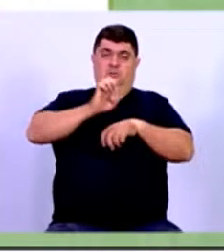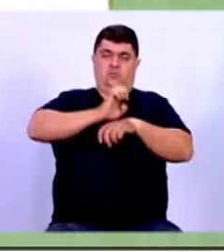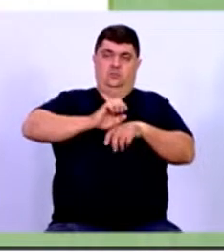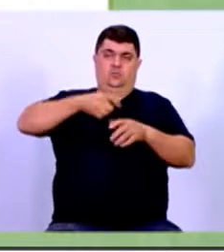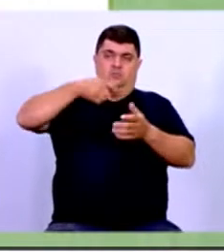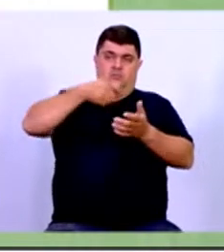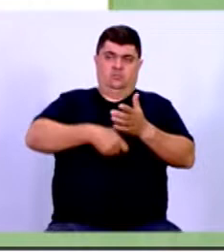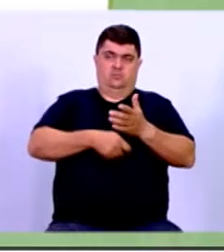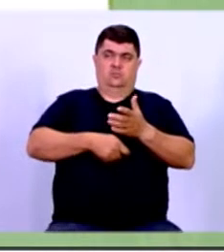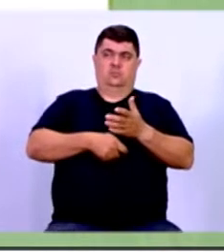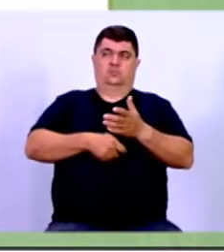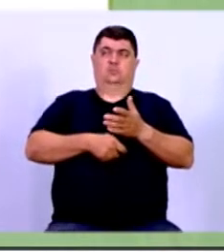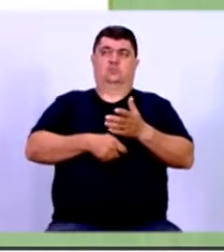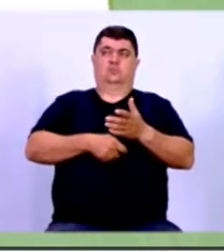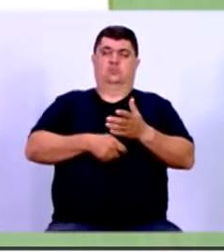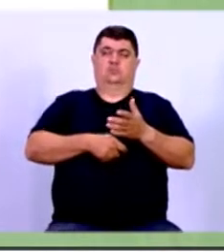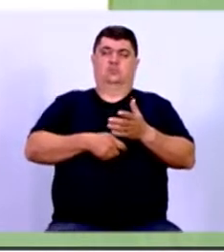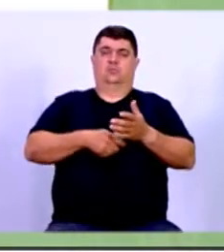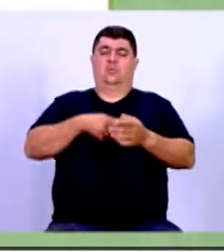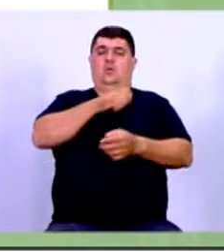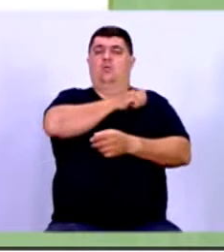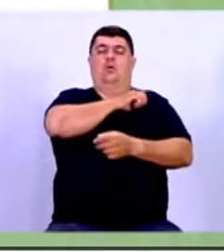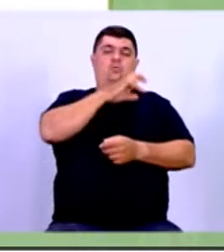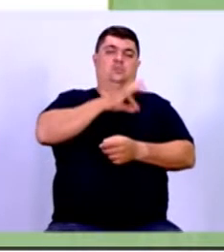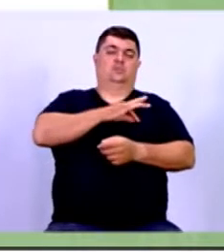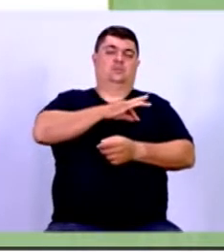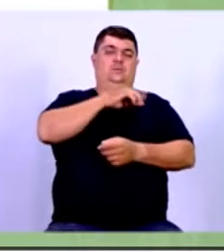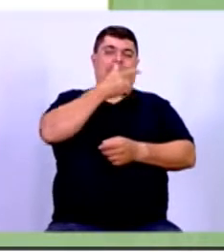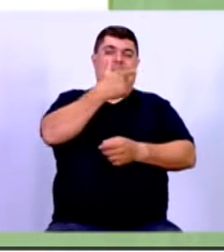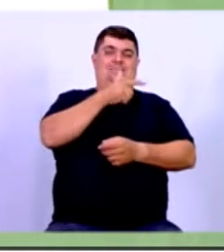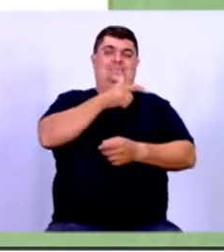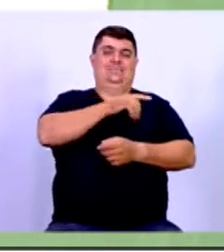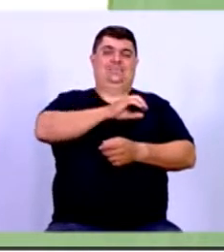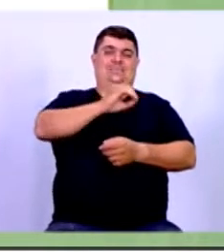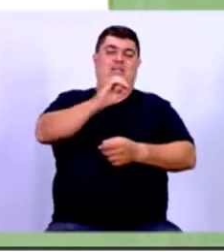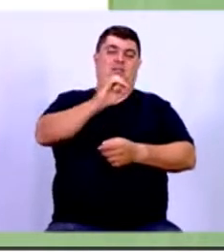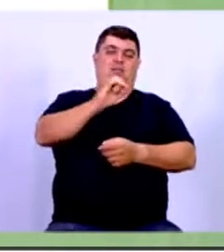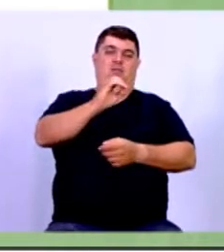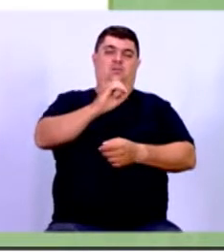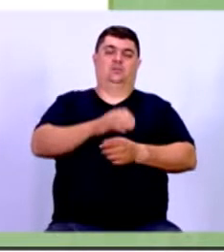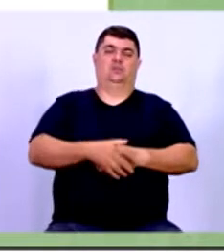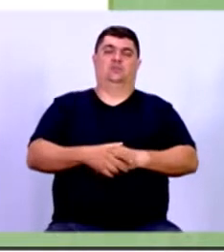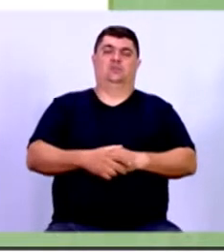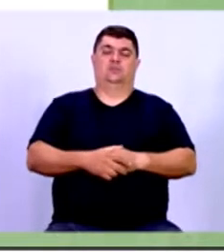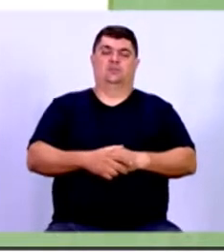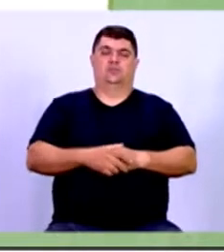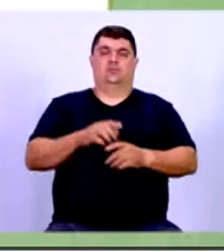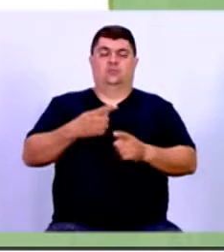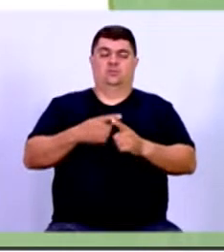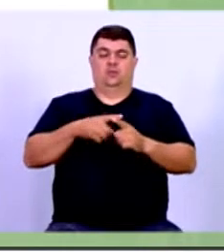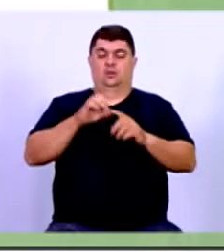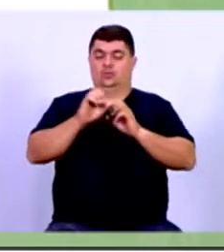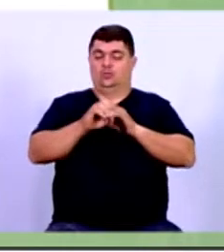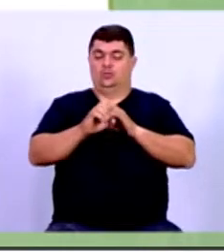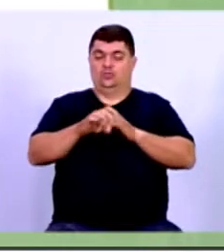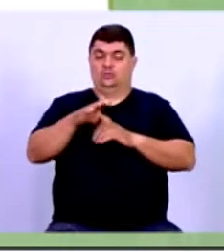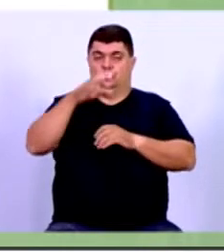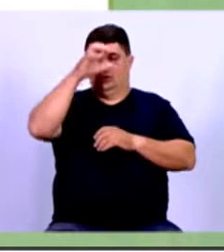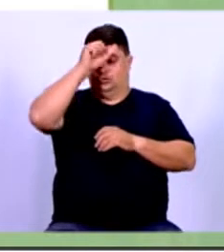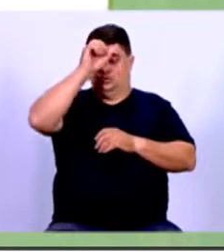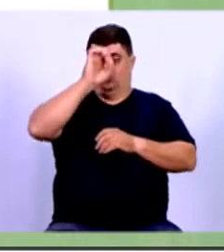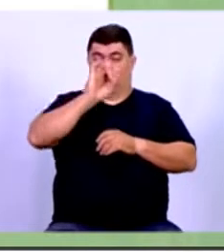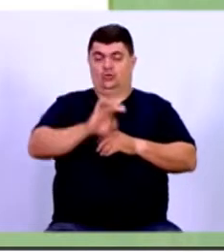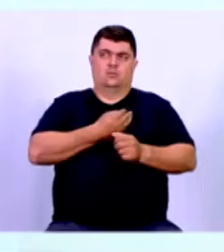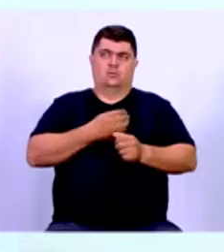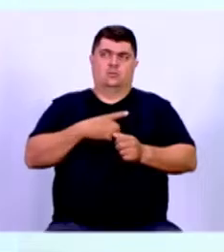obrigatório, o aluno não recebe remuneração por esse serviço prestado, porque é um processo de ensino-aprendizagem.